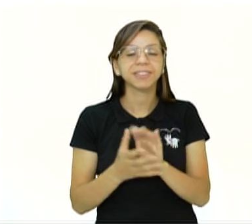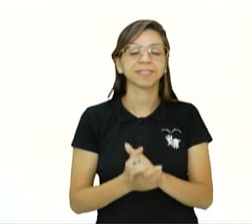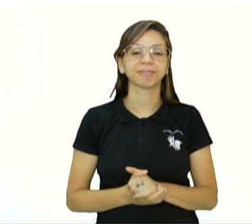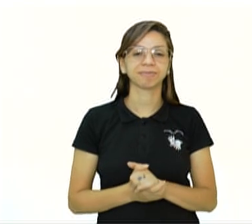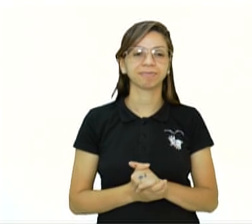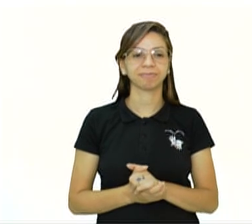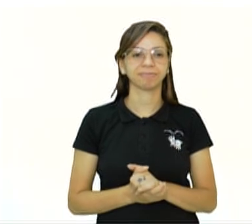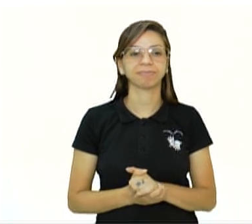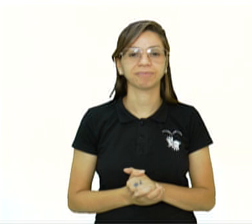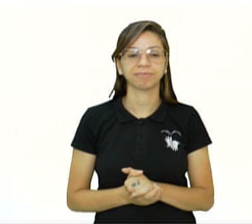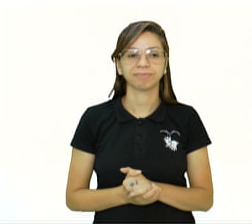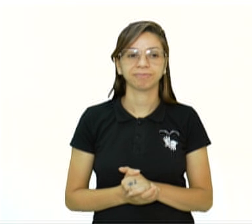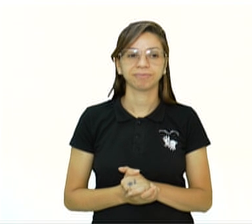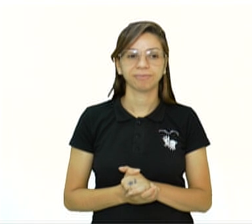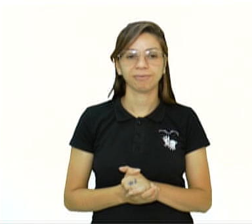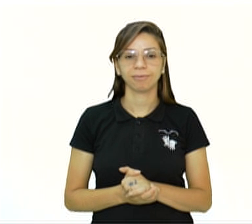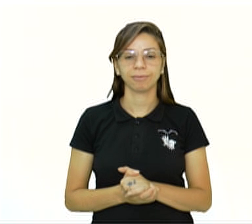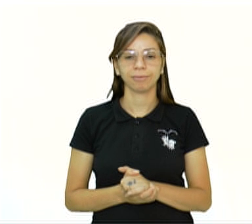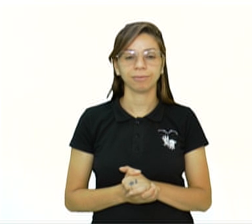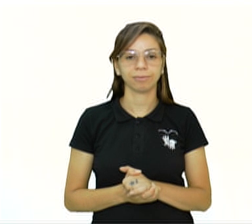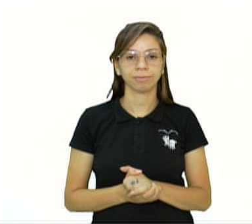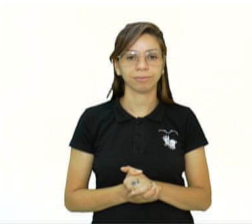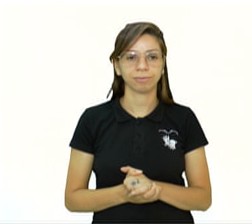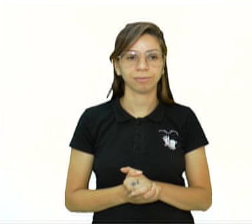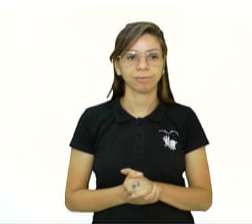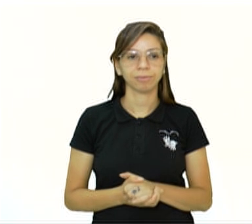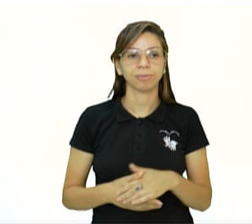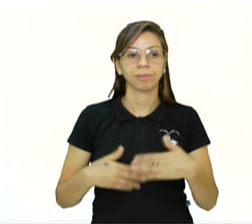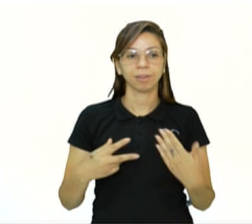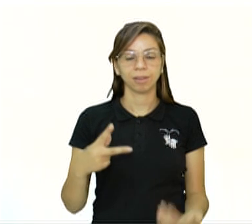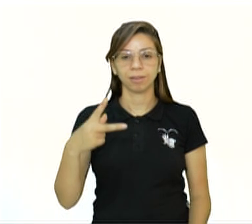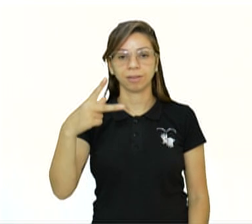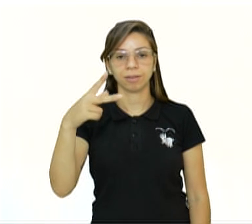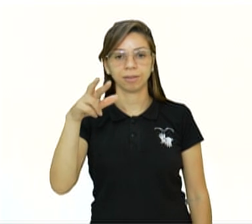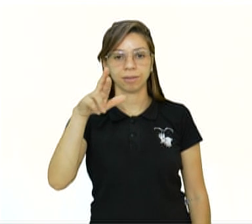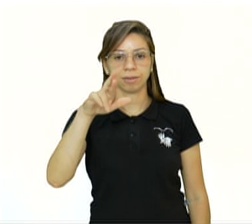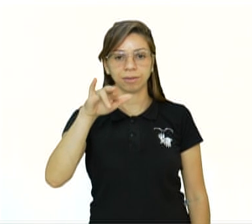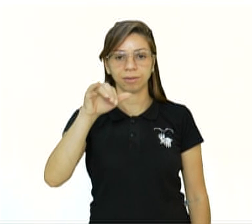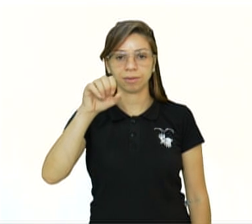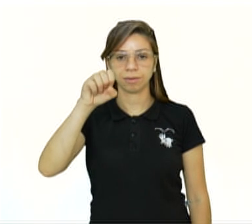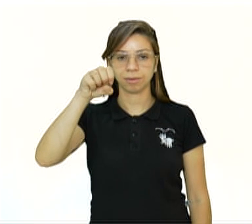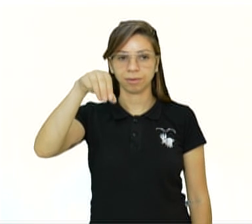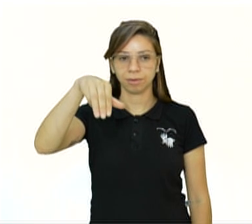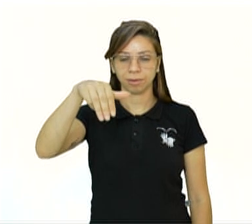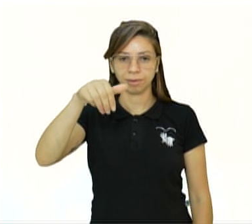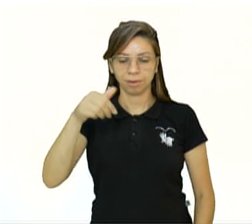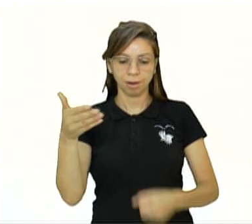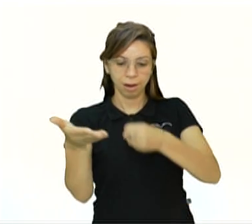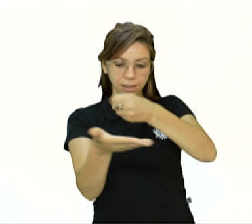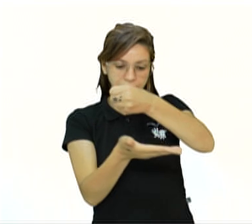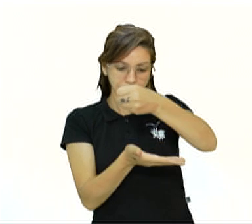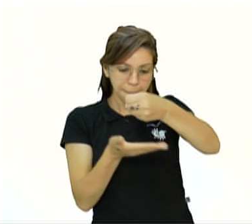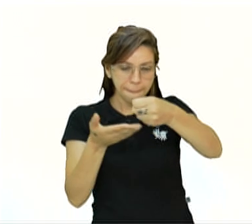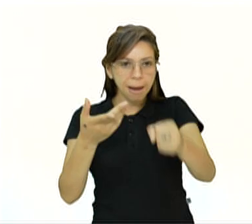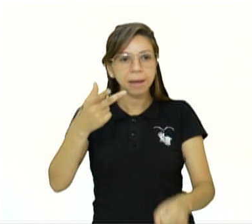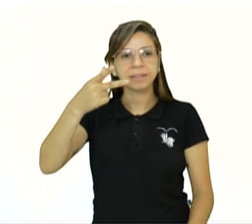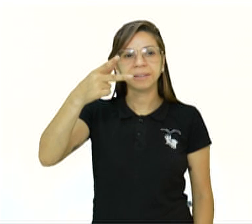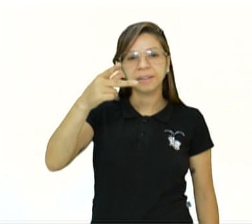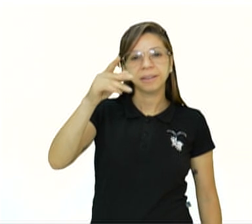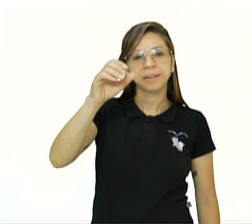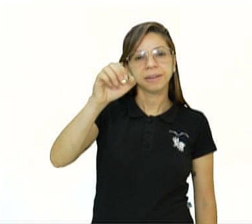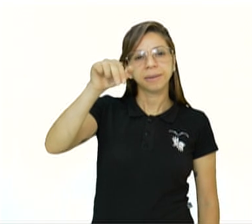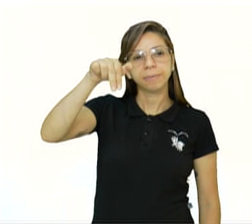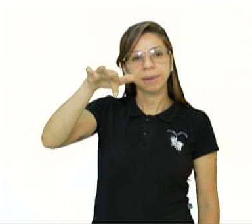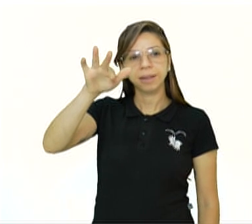então. Agora aqui, o prisma de base pentagonal. Prof do céu, o que é isso?